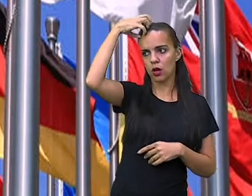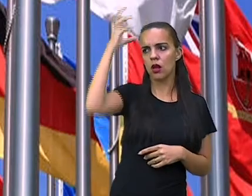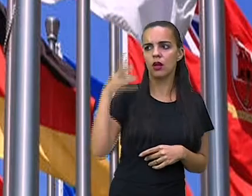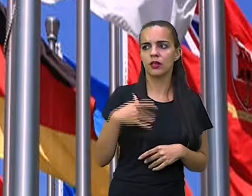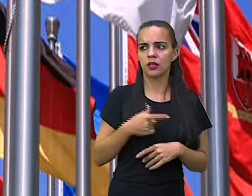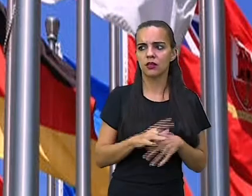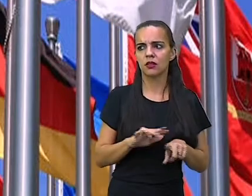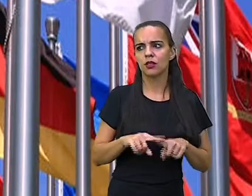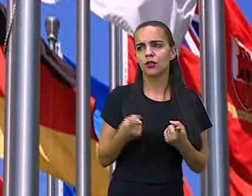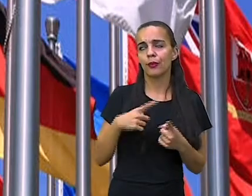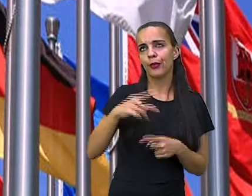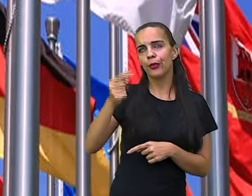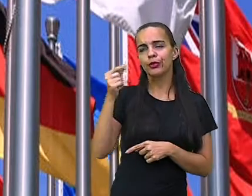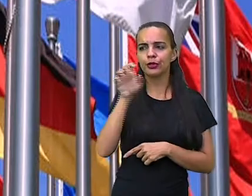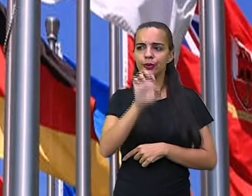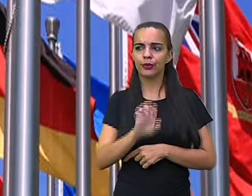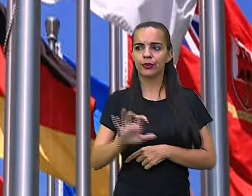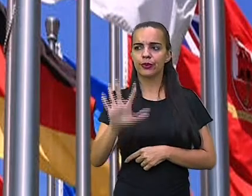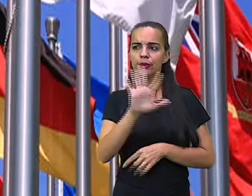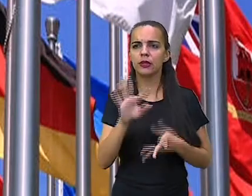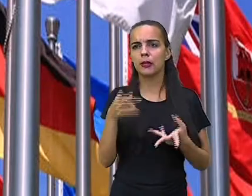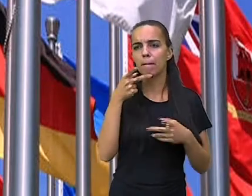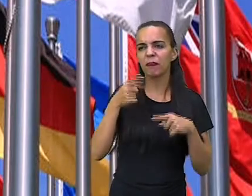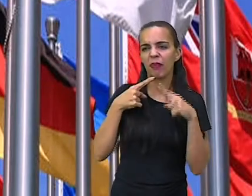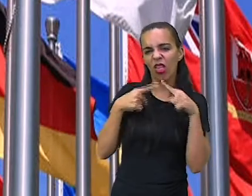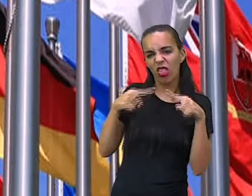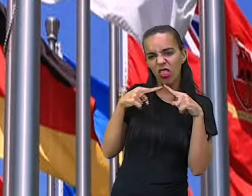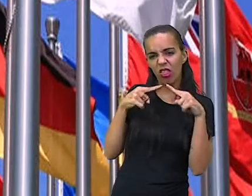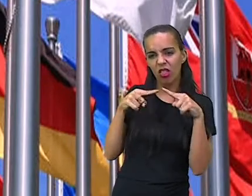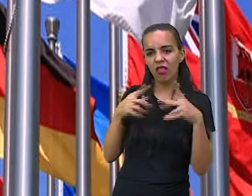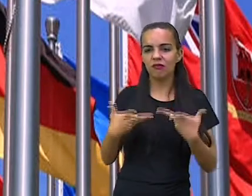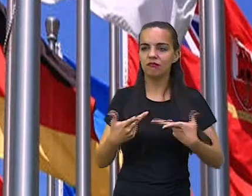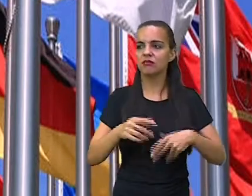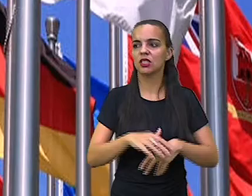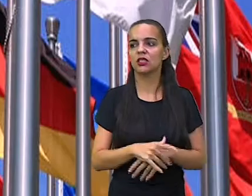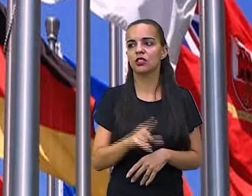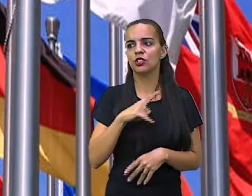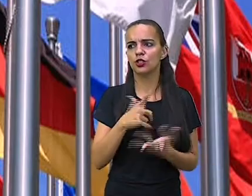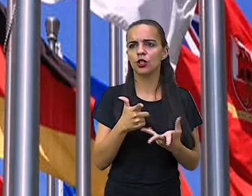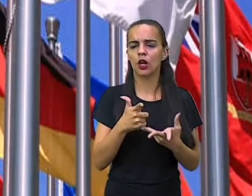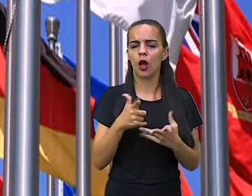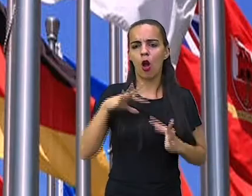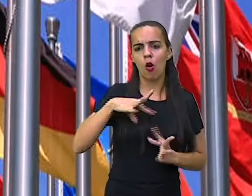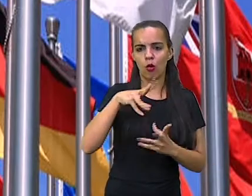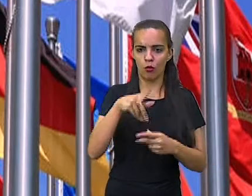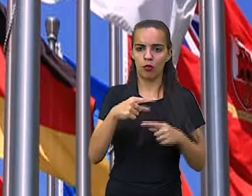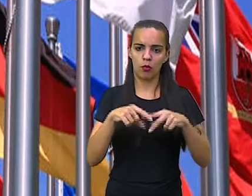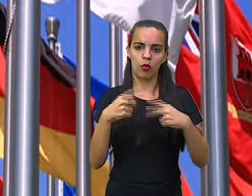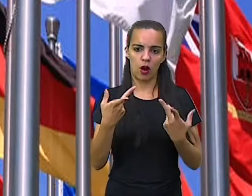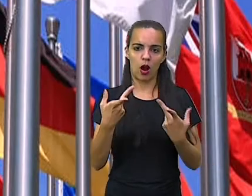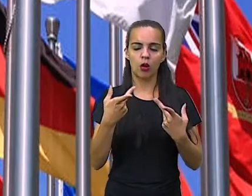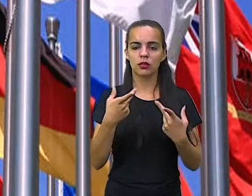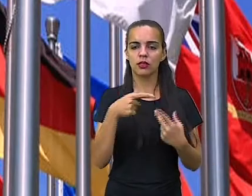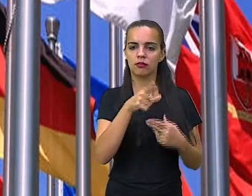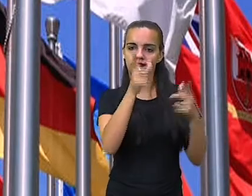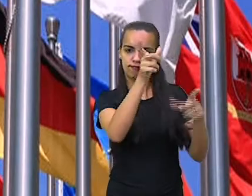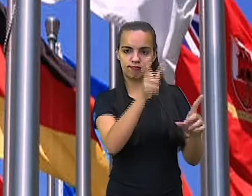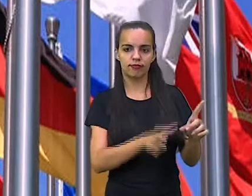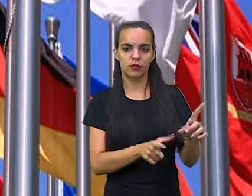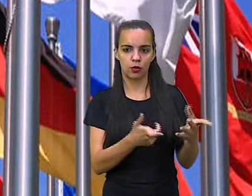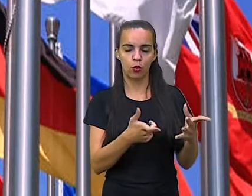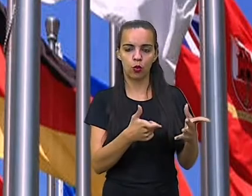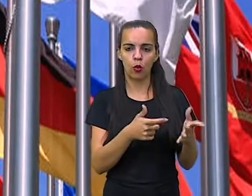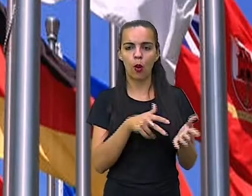que hoje o estado pontifício é o Vaticano, o menor estado independente do mundo, praticamente um quarteirão